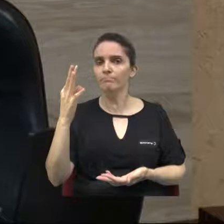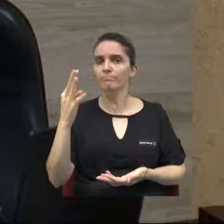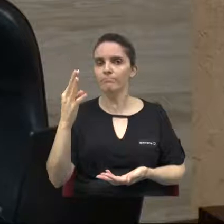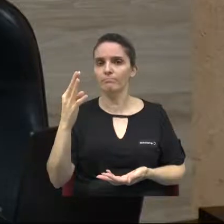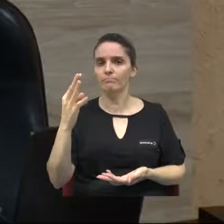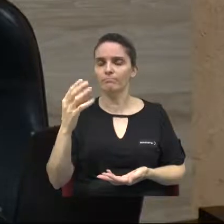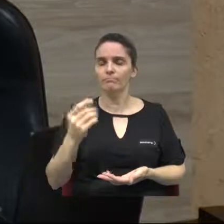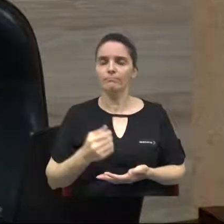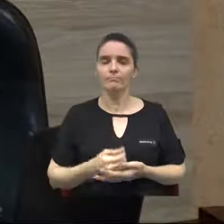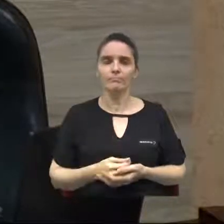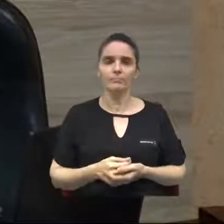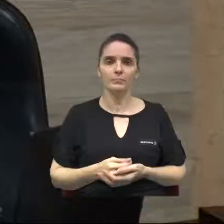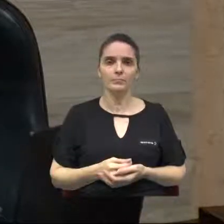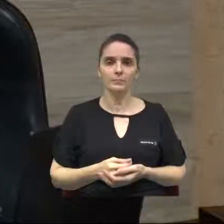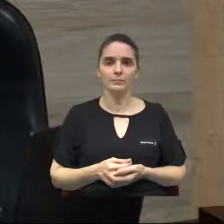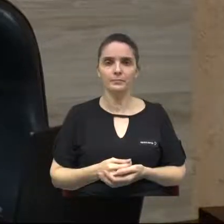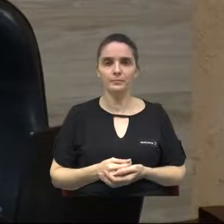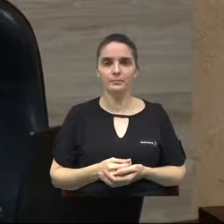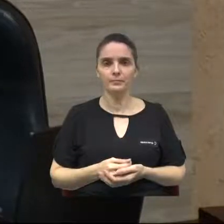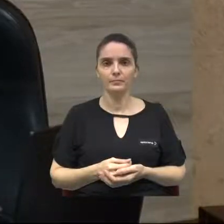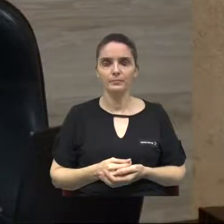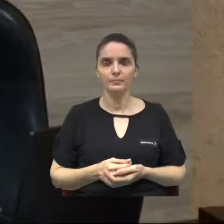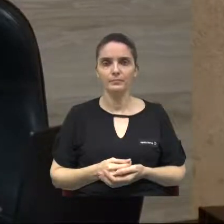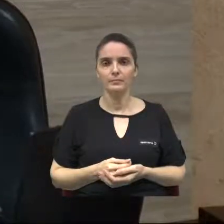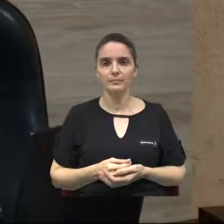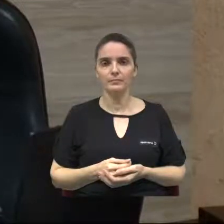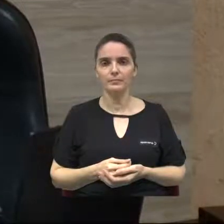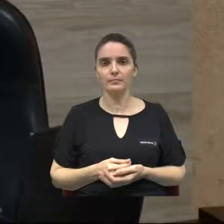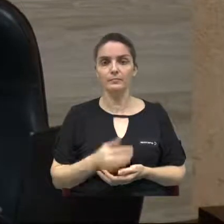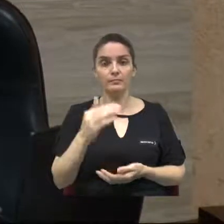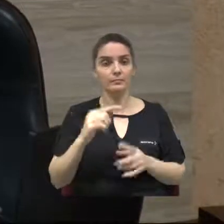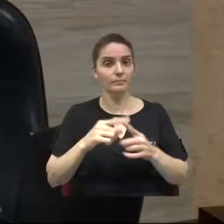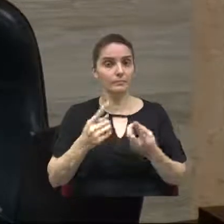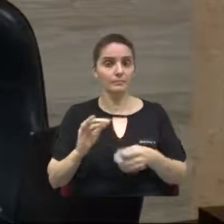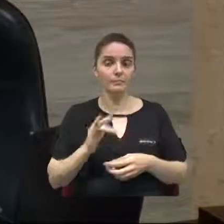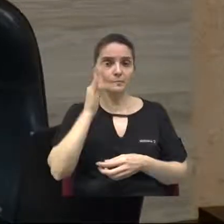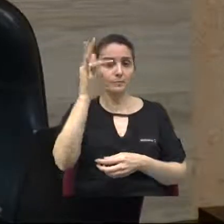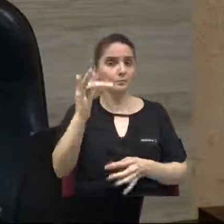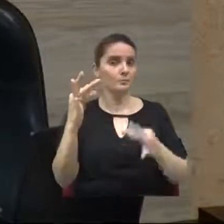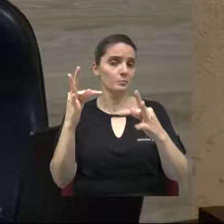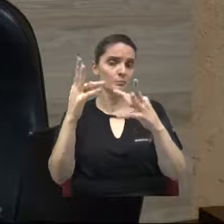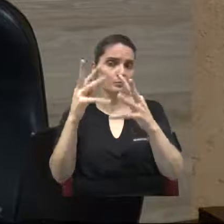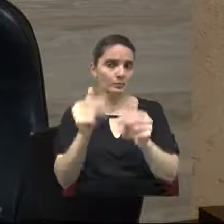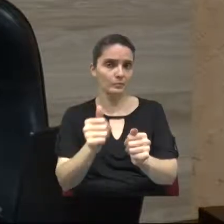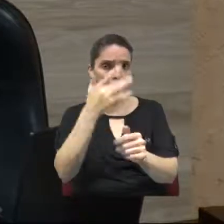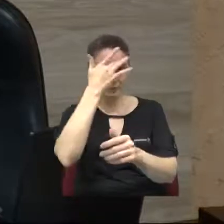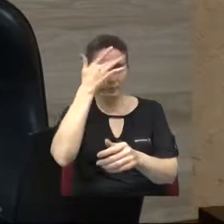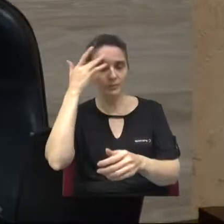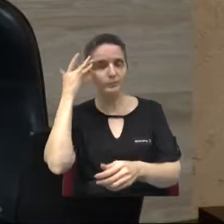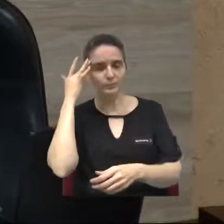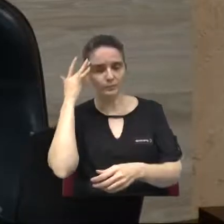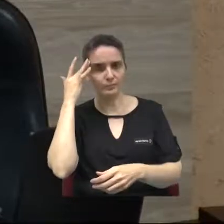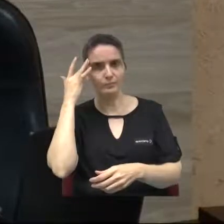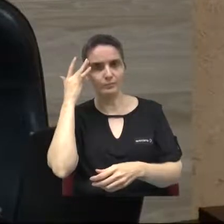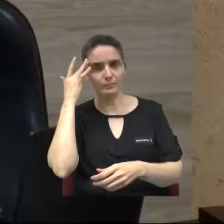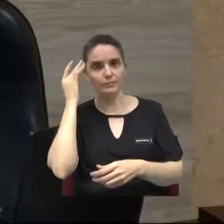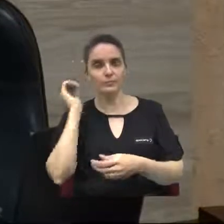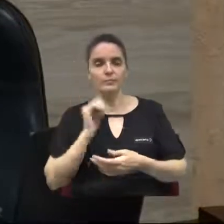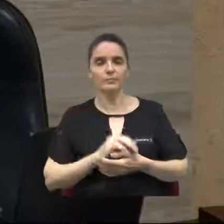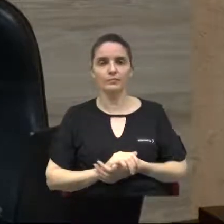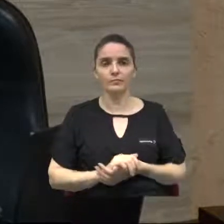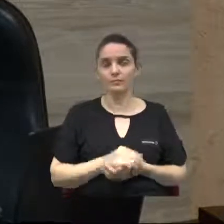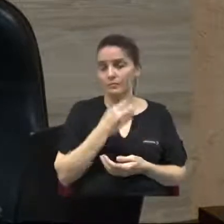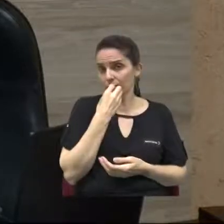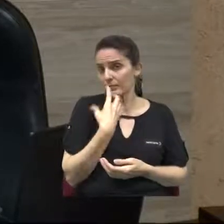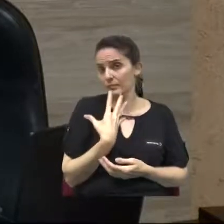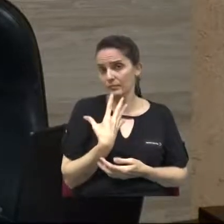isso vai fazer, na verdade, parte do futuro de todos nós nessa casa, de toda a cidade.